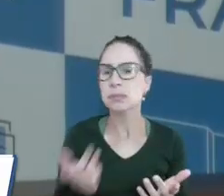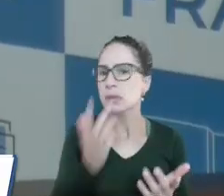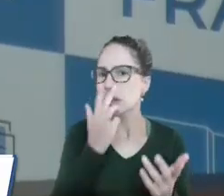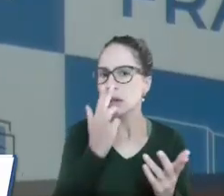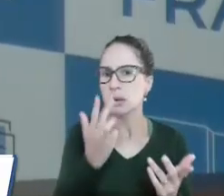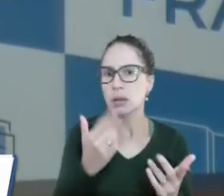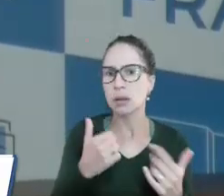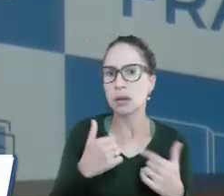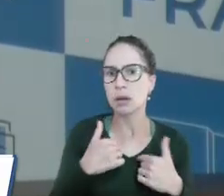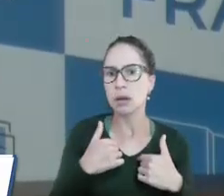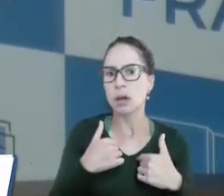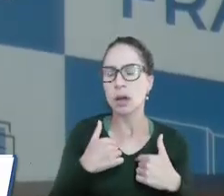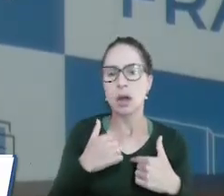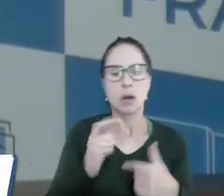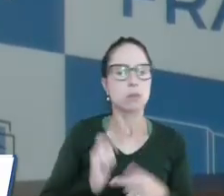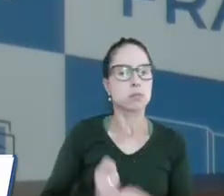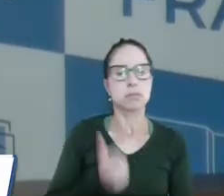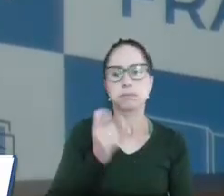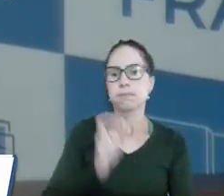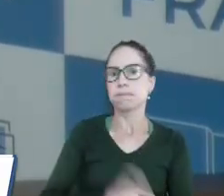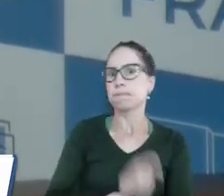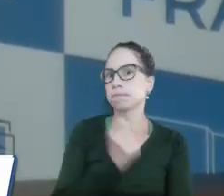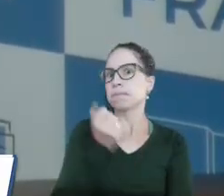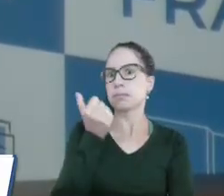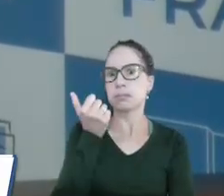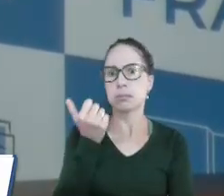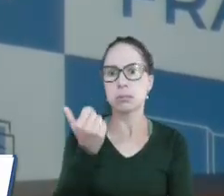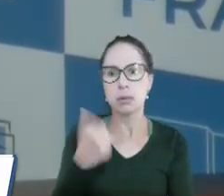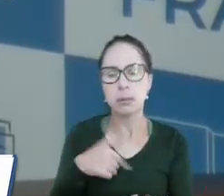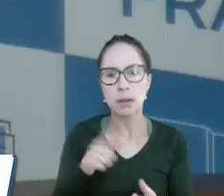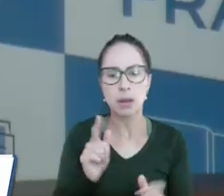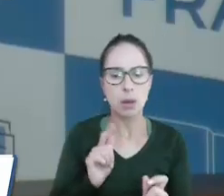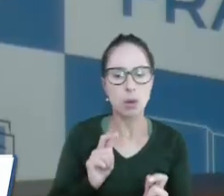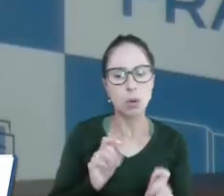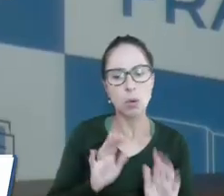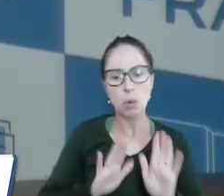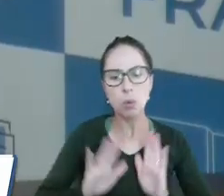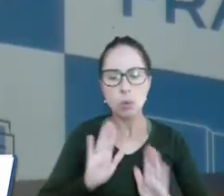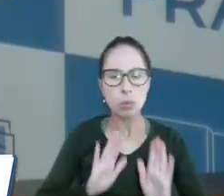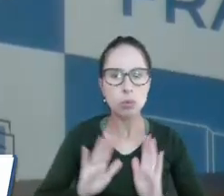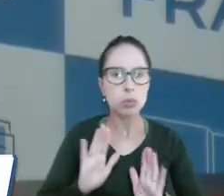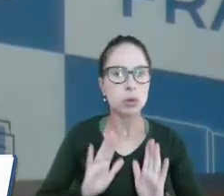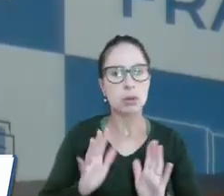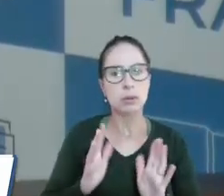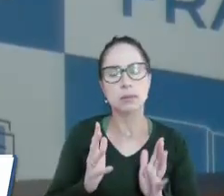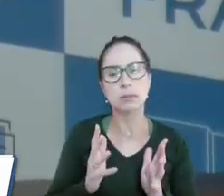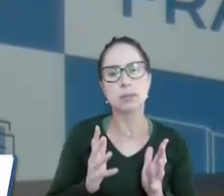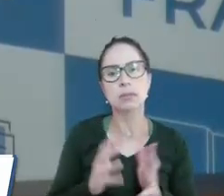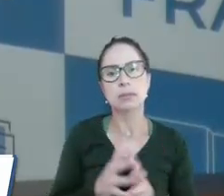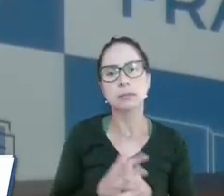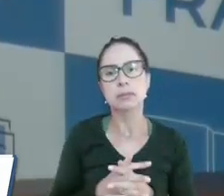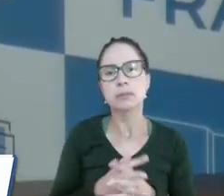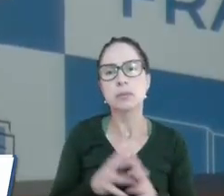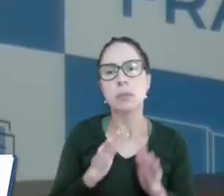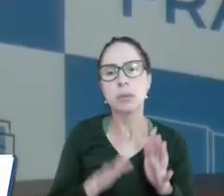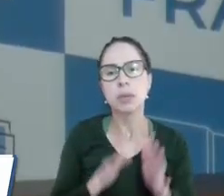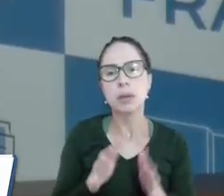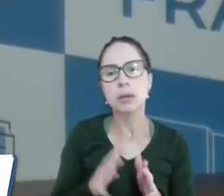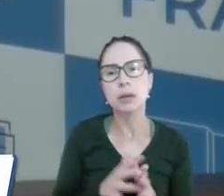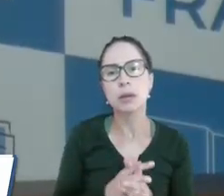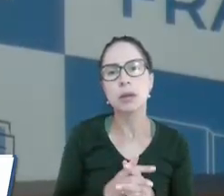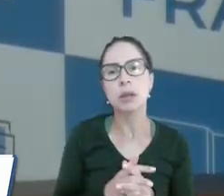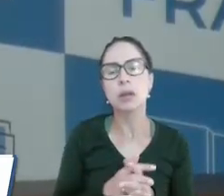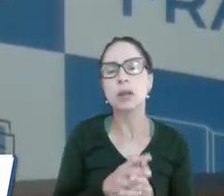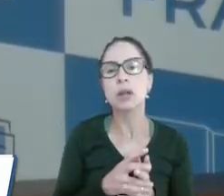estupim meio curto, às vezes acho que eu não tenho estupim, mas eu procuro me conter no momento em que você